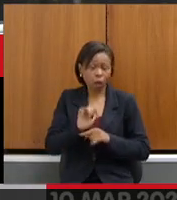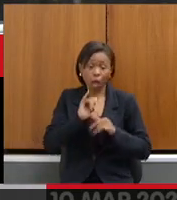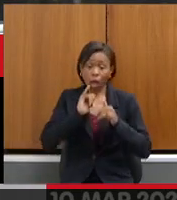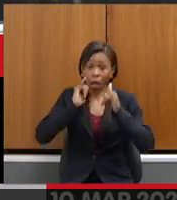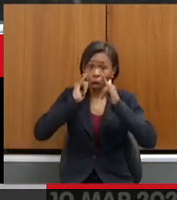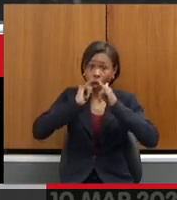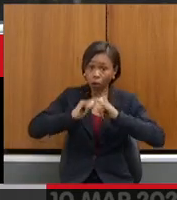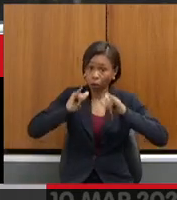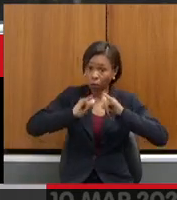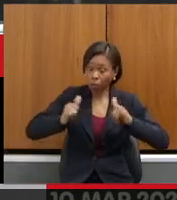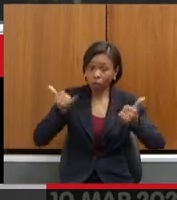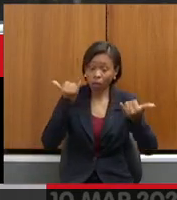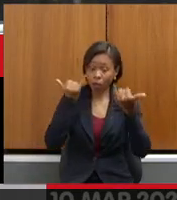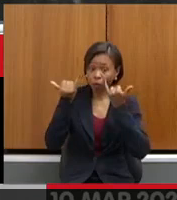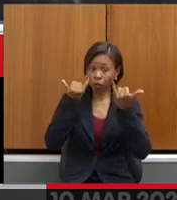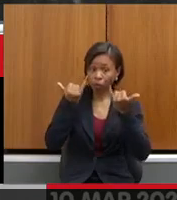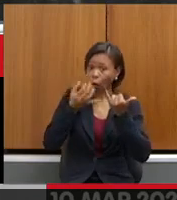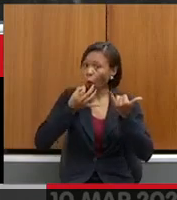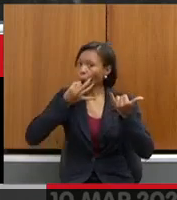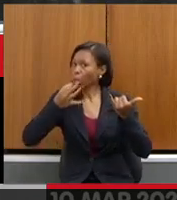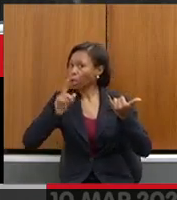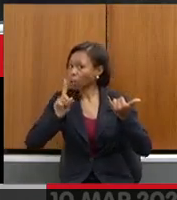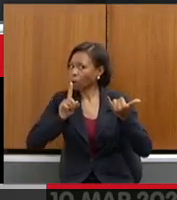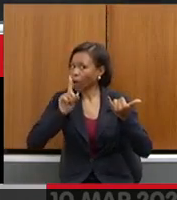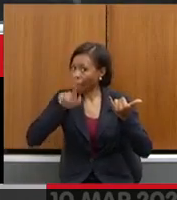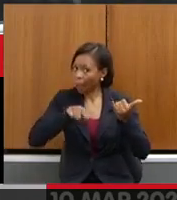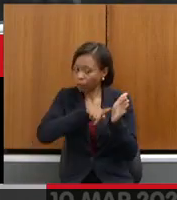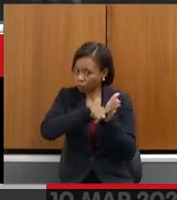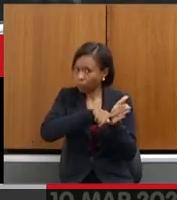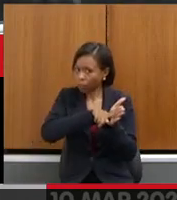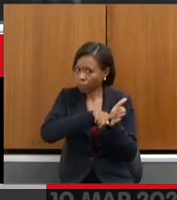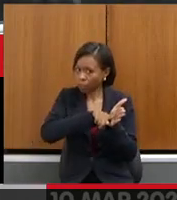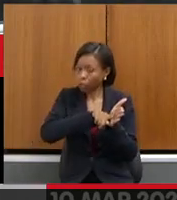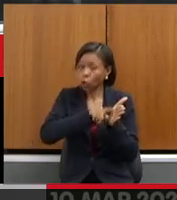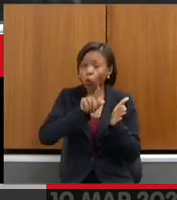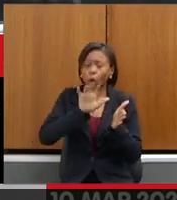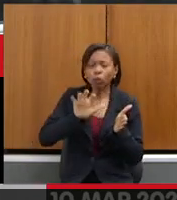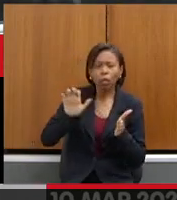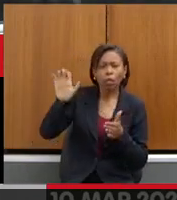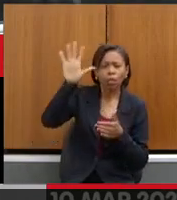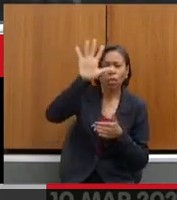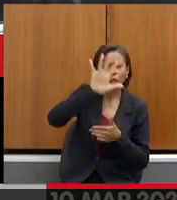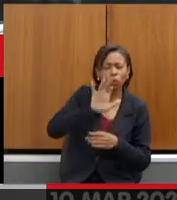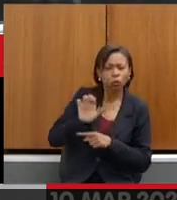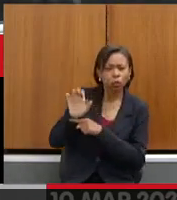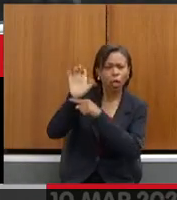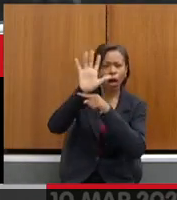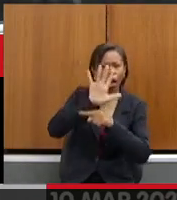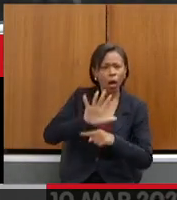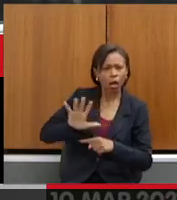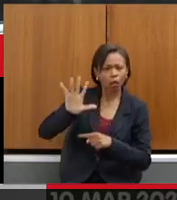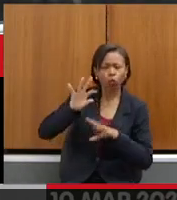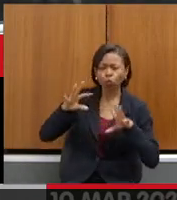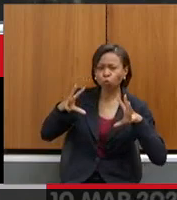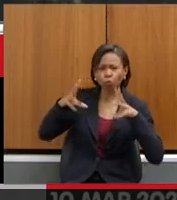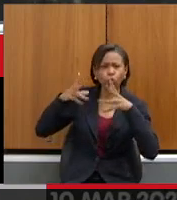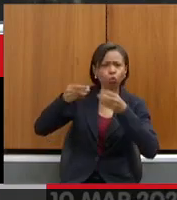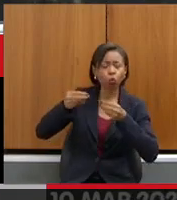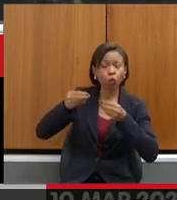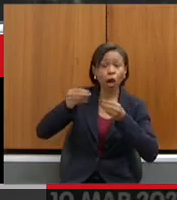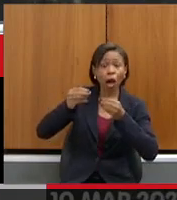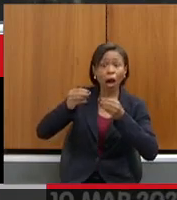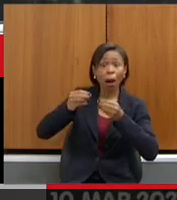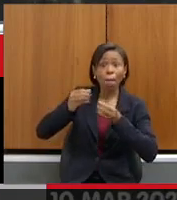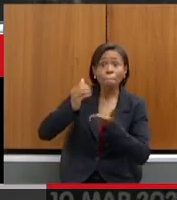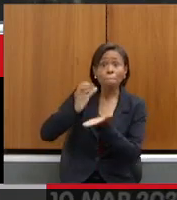oposição de opinião de é um dado todos os estados em meio a pandemia no ano de 2020 aumentar o investimento